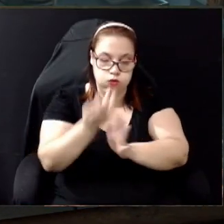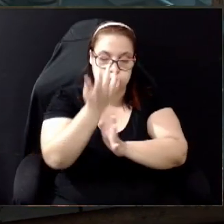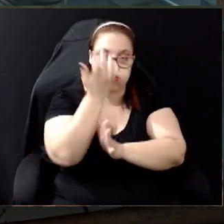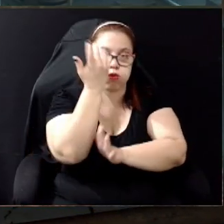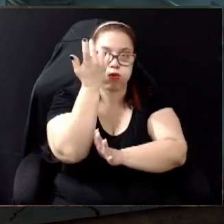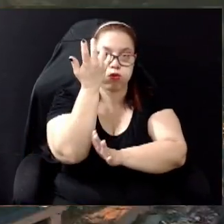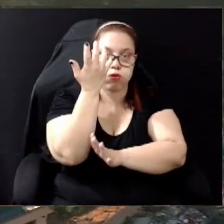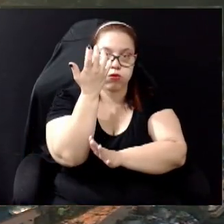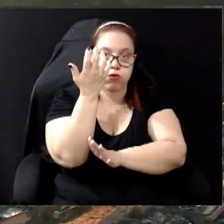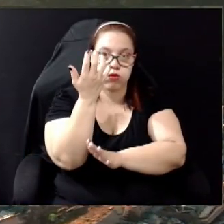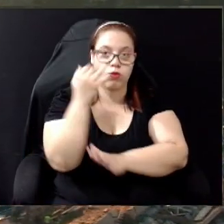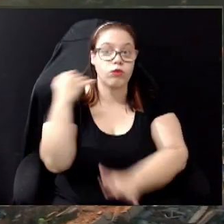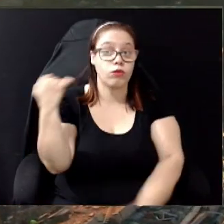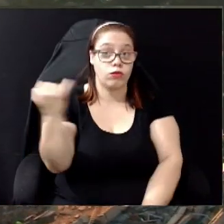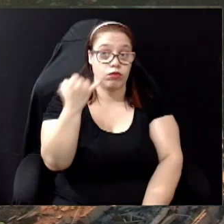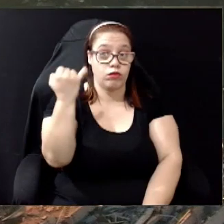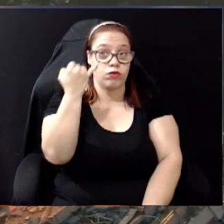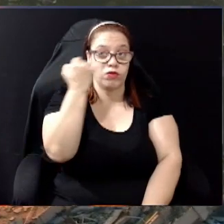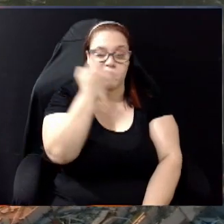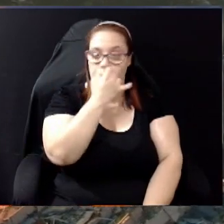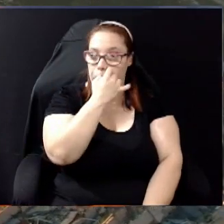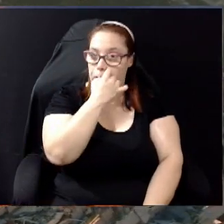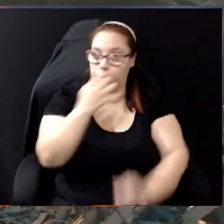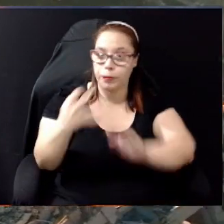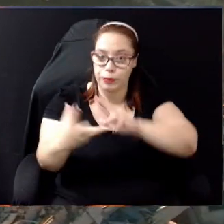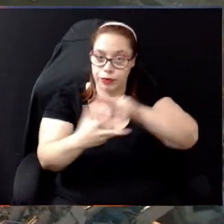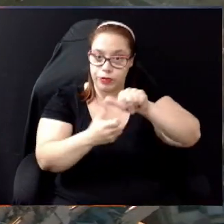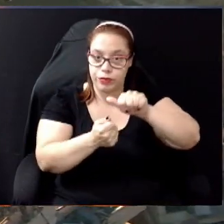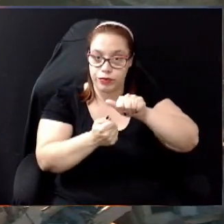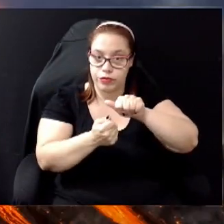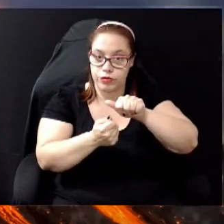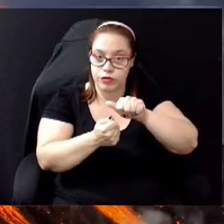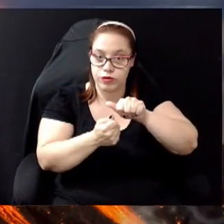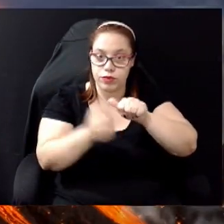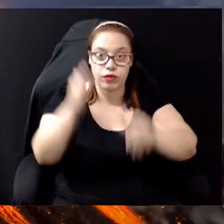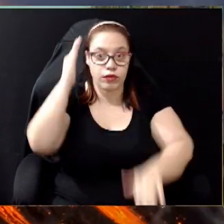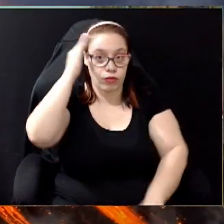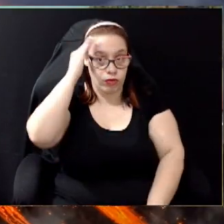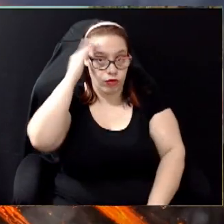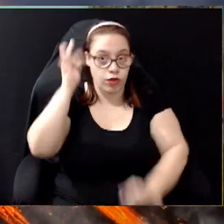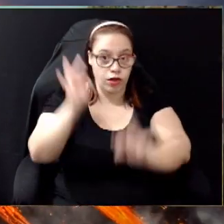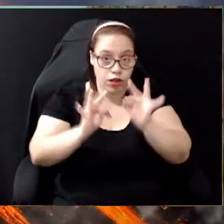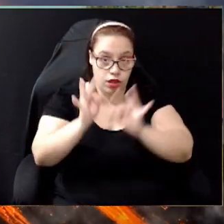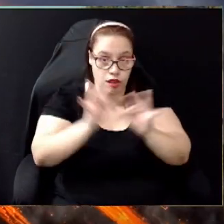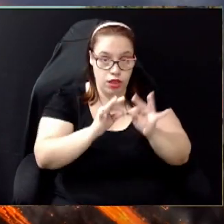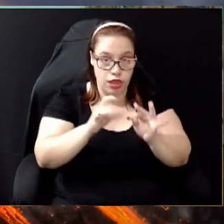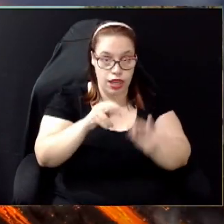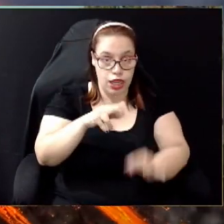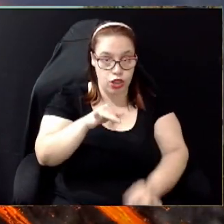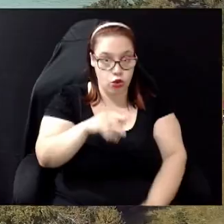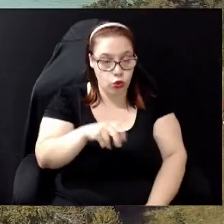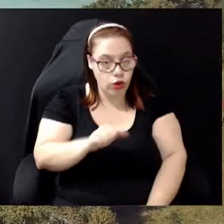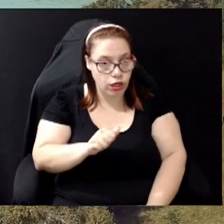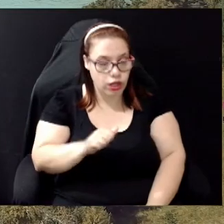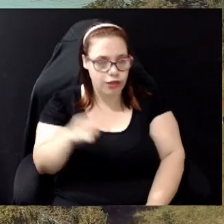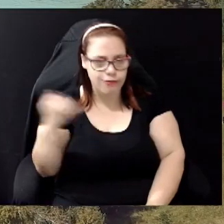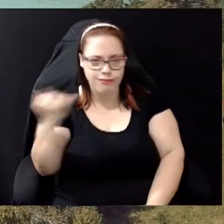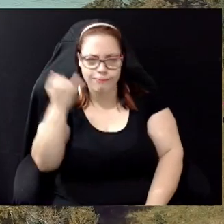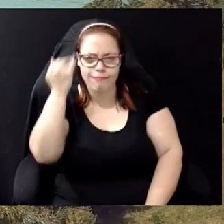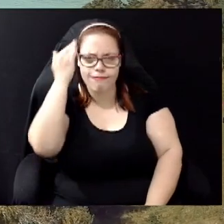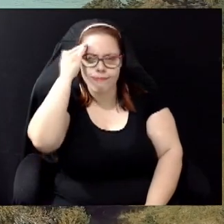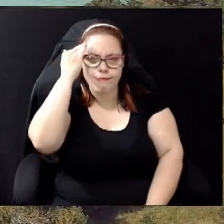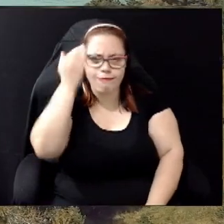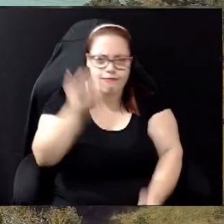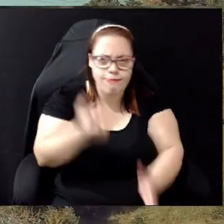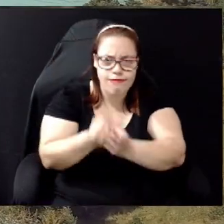erupções vulcânicas, e são fundamentais para a dinâmica da Terra. A compreensão da tectônica de placas é essencial